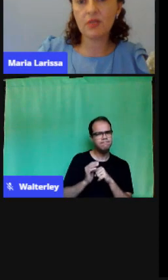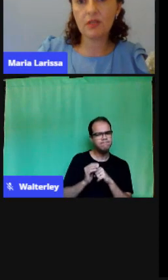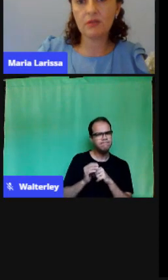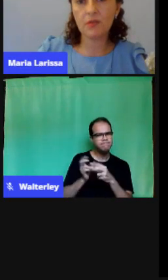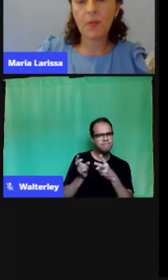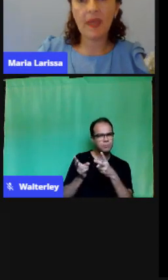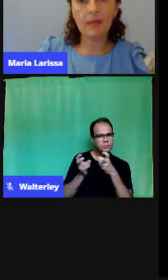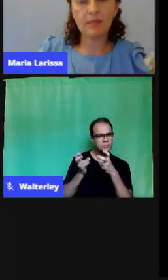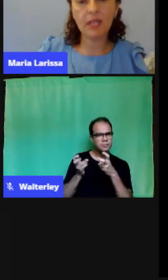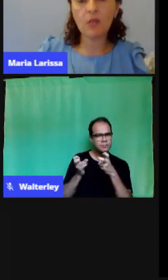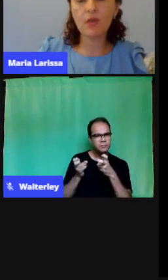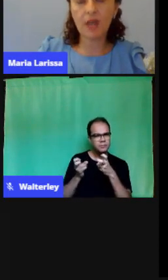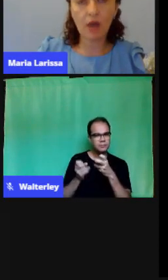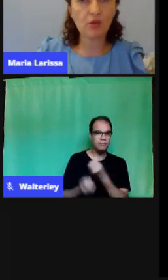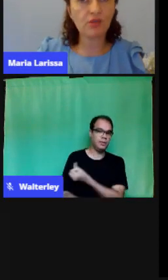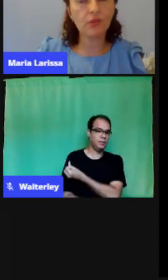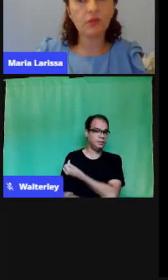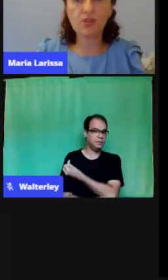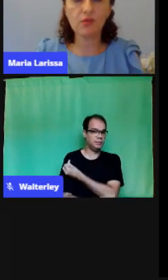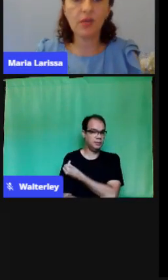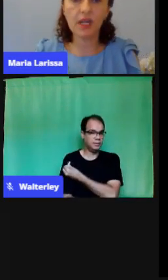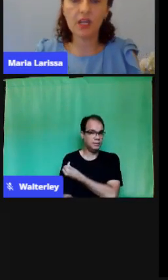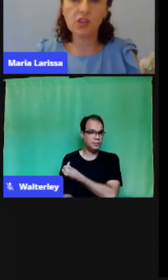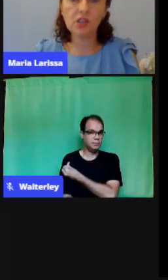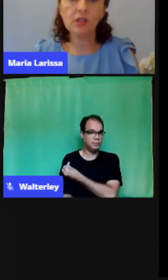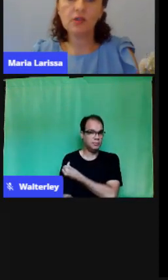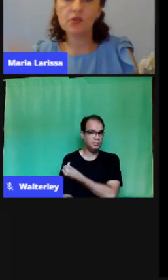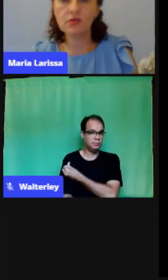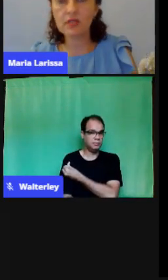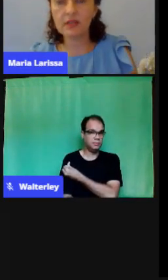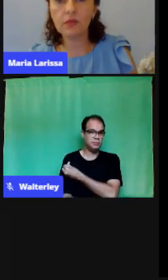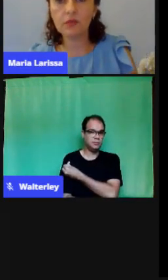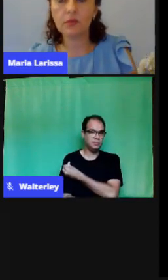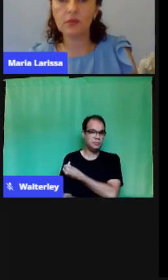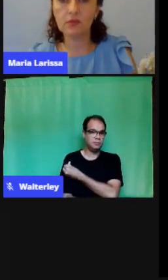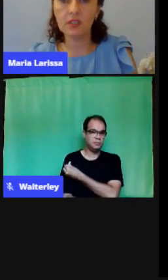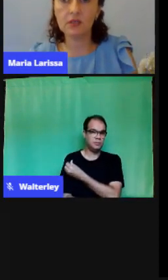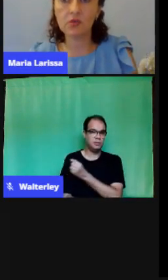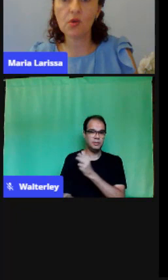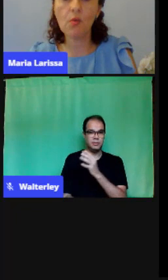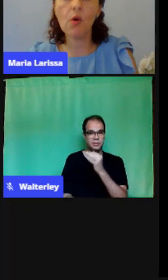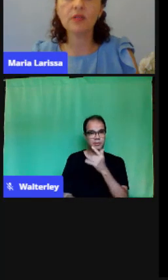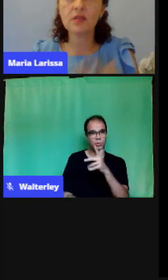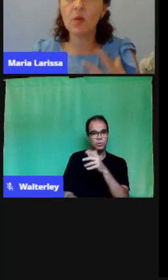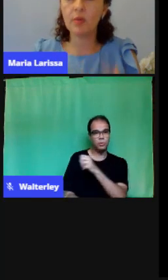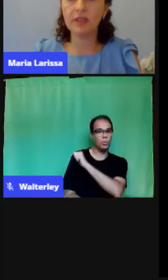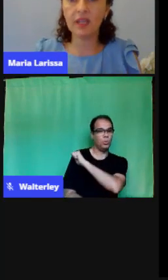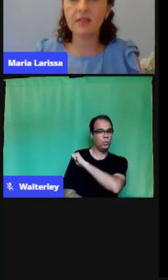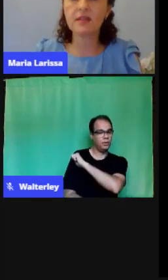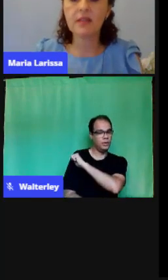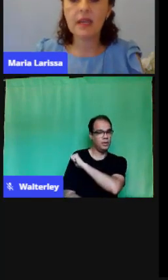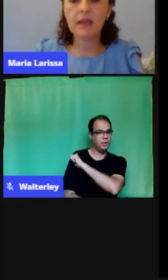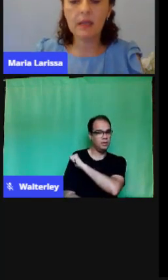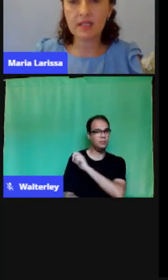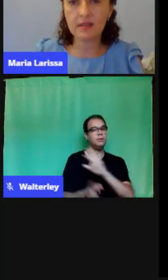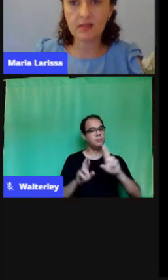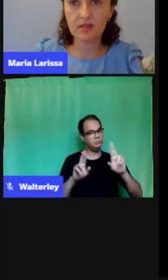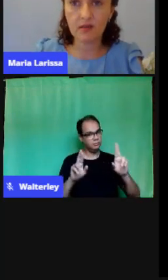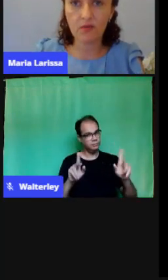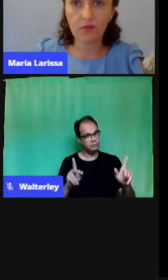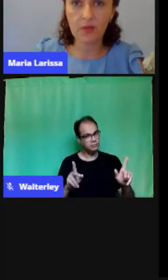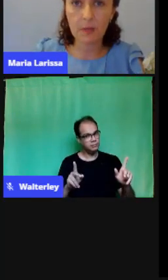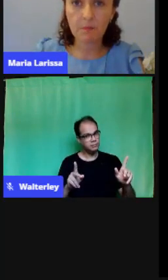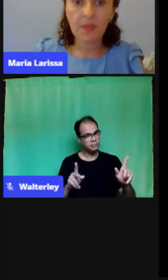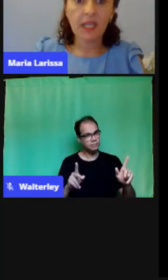do 6º ano, ele tem um grau de dificuldade diferente de um desafio do 9º ano. São outras competências que ele